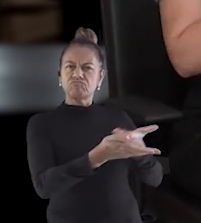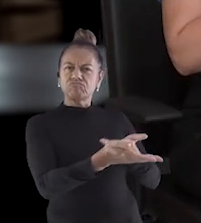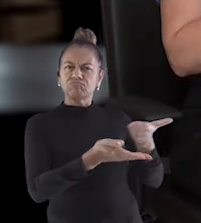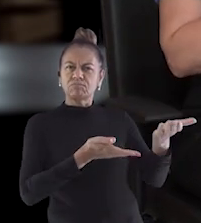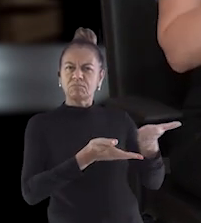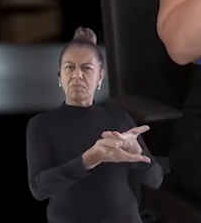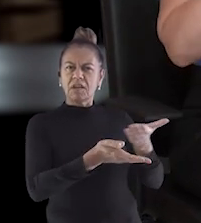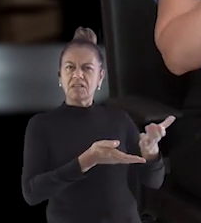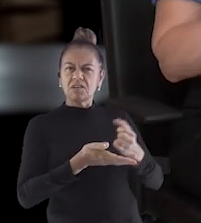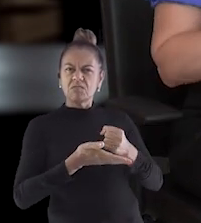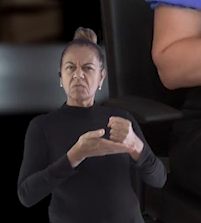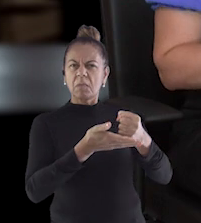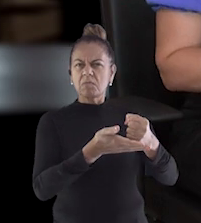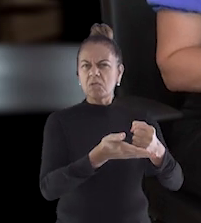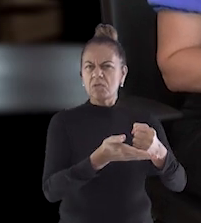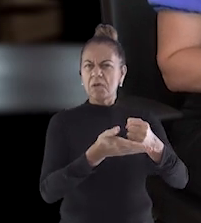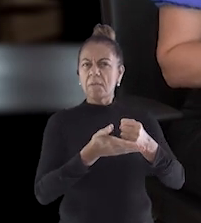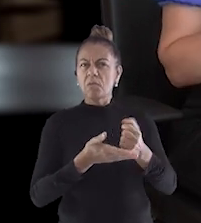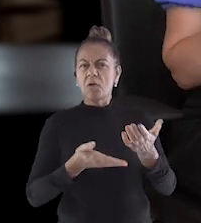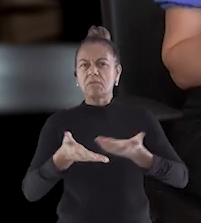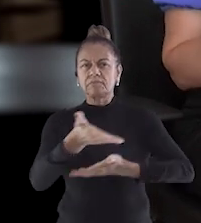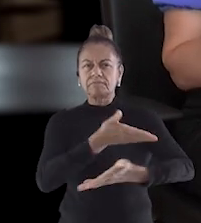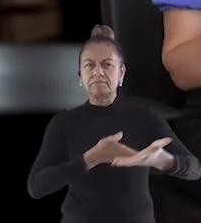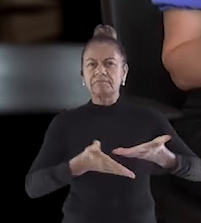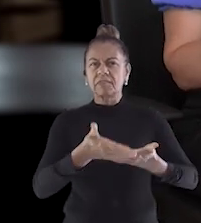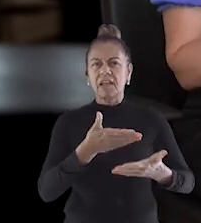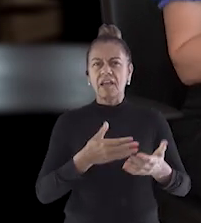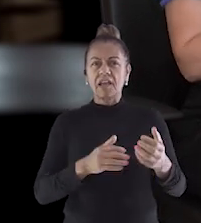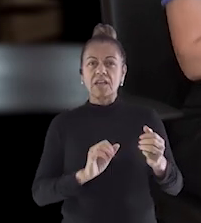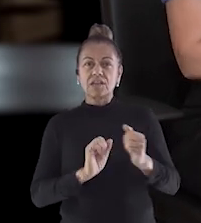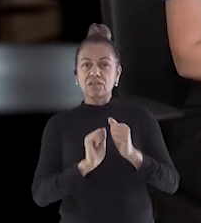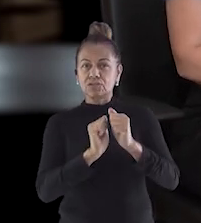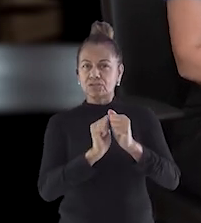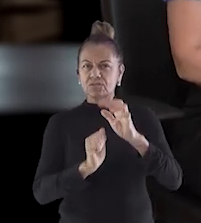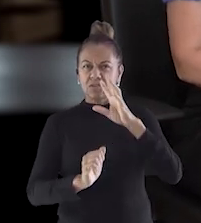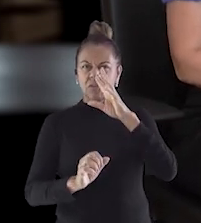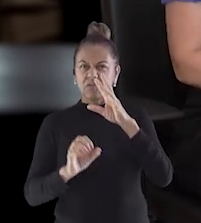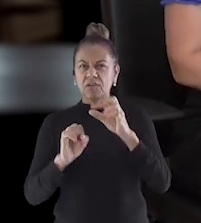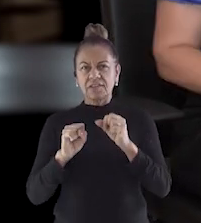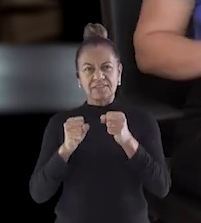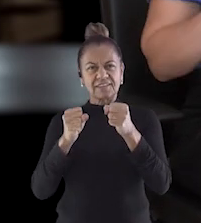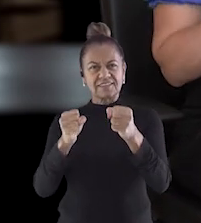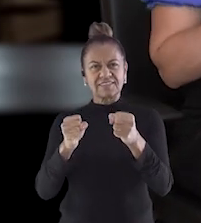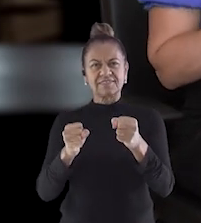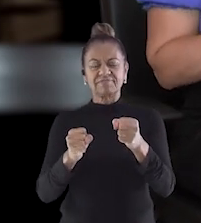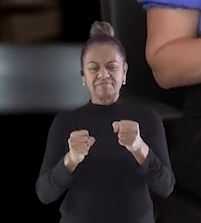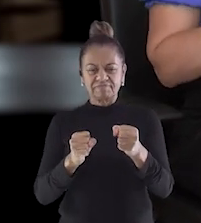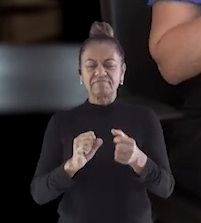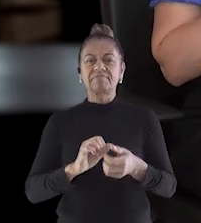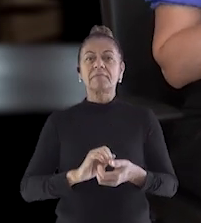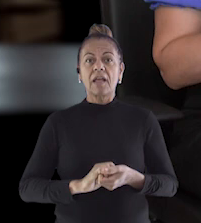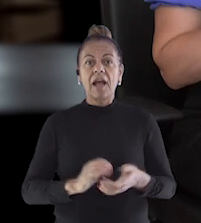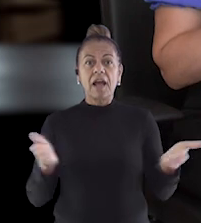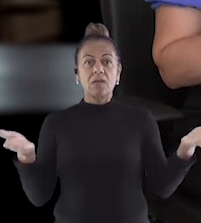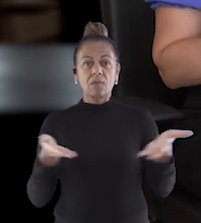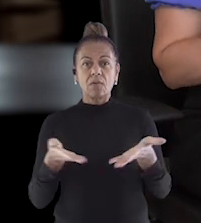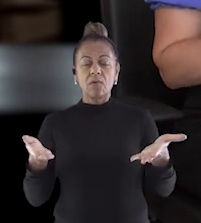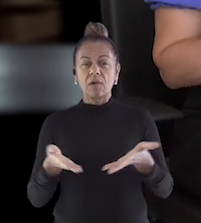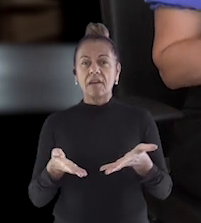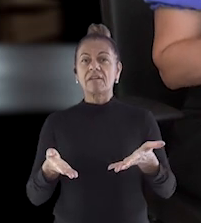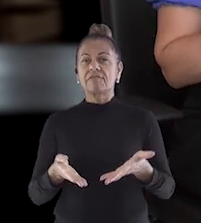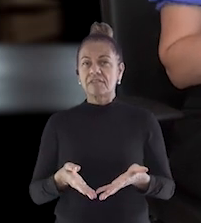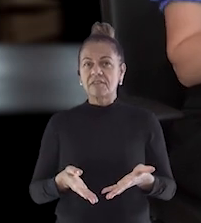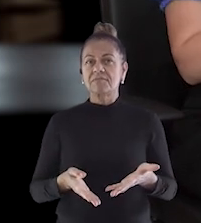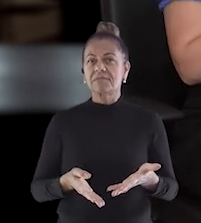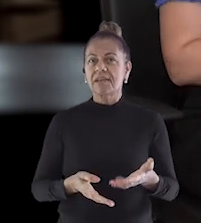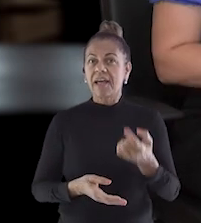e juntos se fortalecem e fortalecem os seus ideais. Vamos ouvir